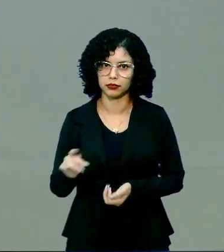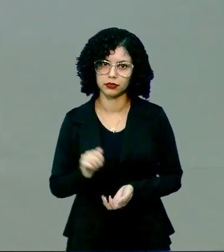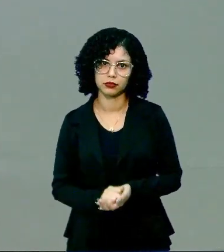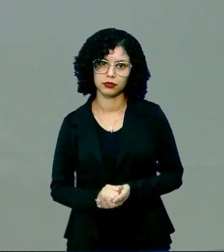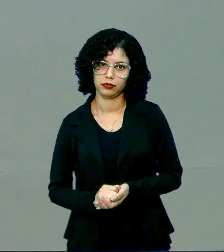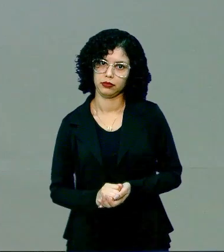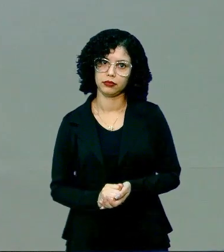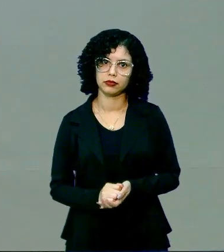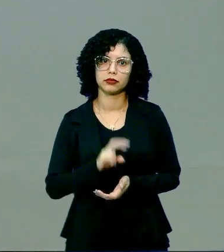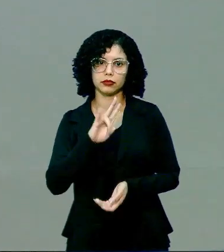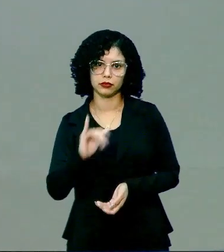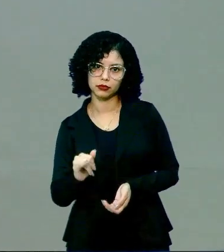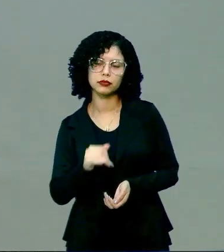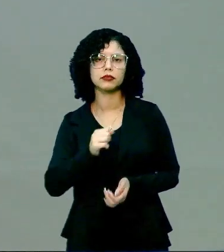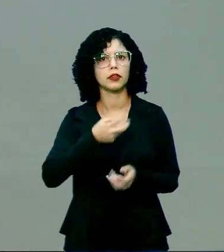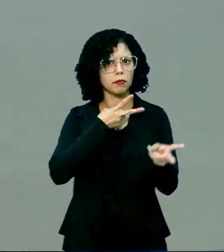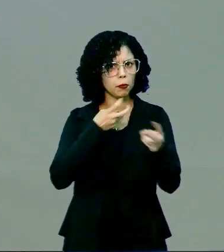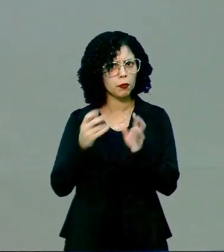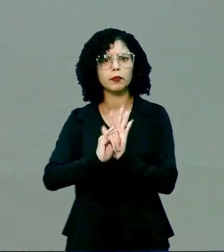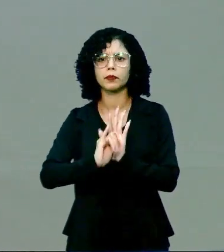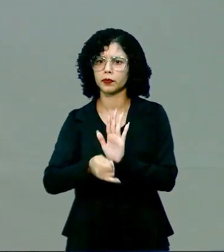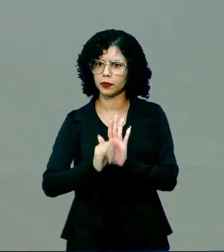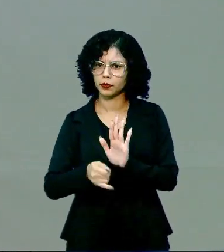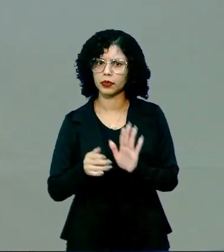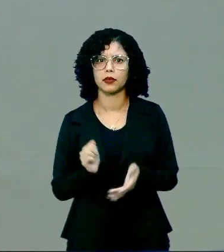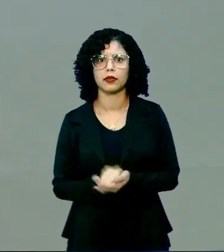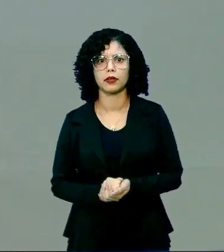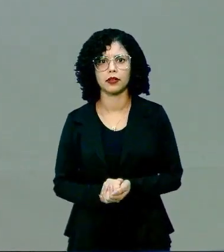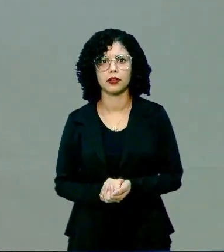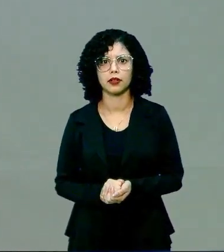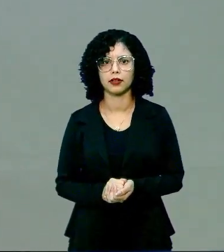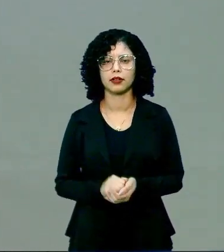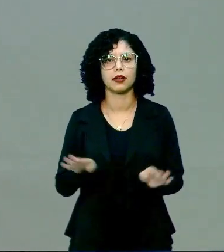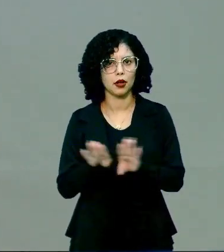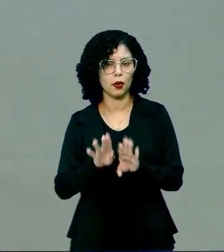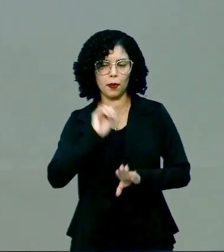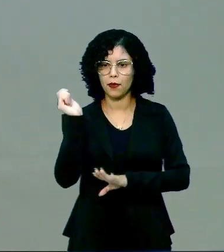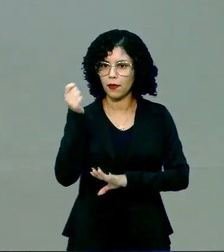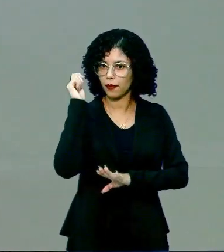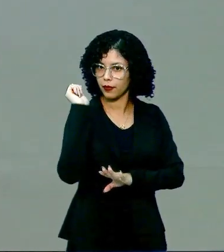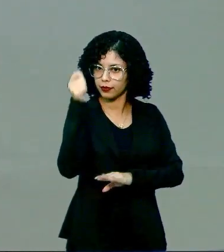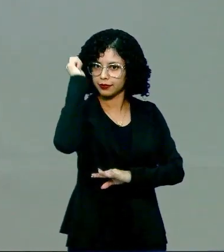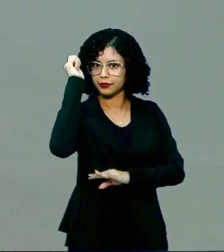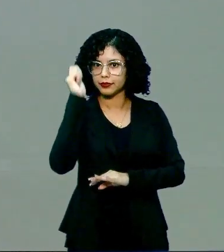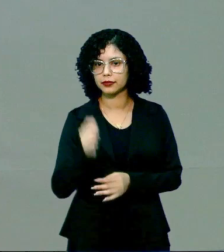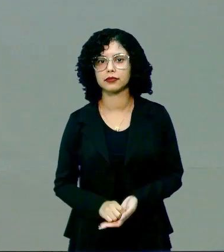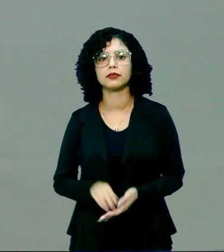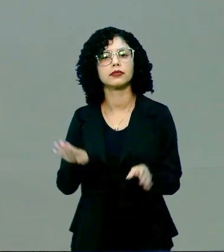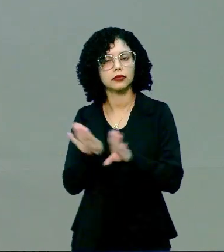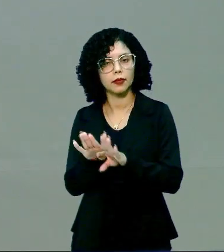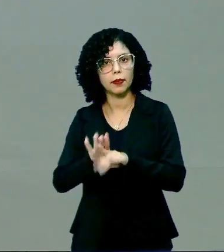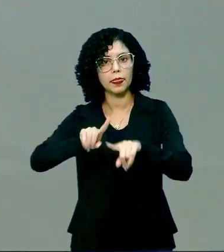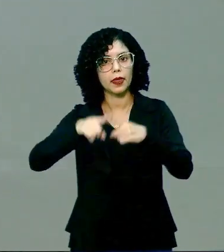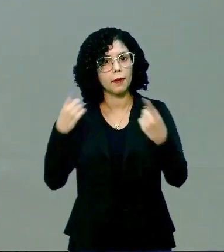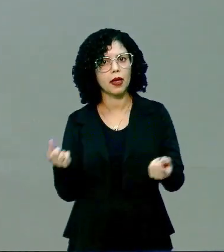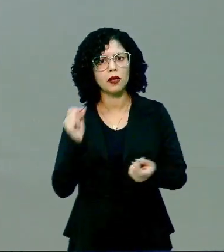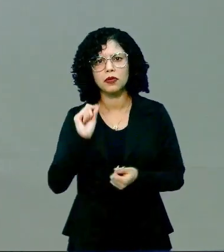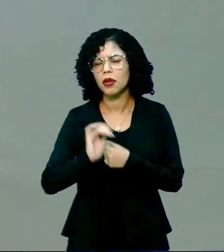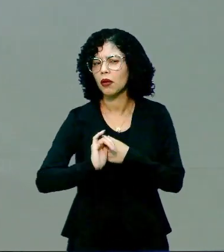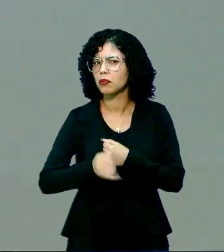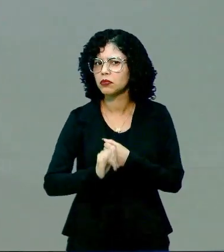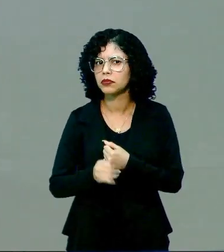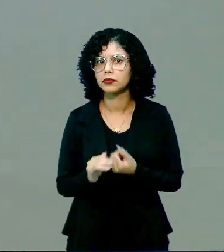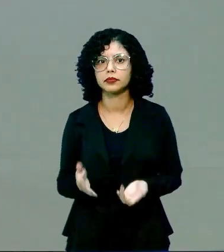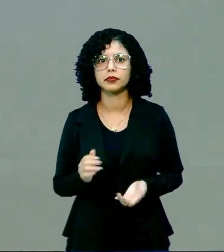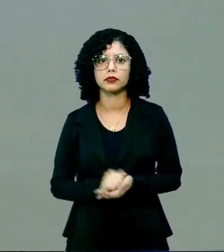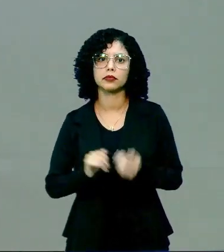professora? Conto ainda vai, que a gente escuta no jardim os contos de fadas e outras histórias aí. Mas o que é